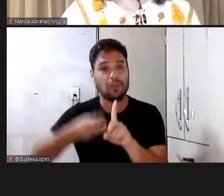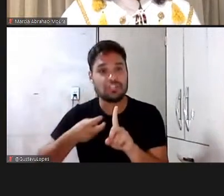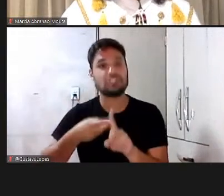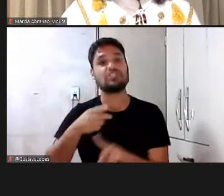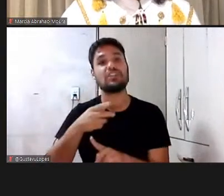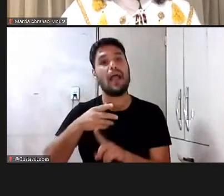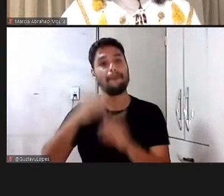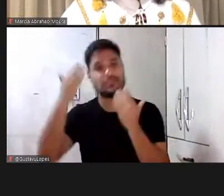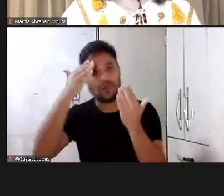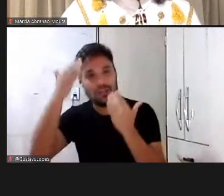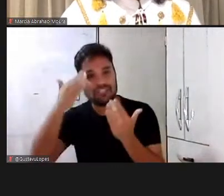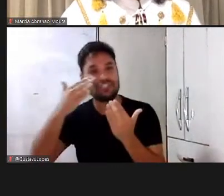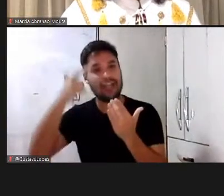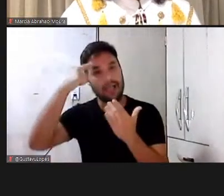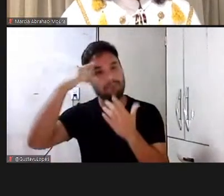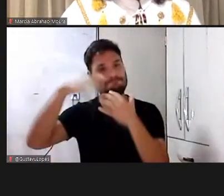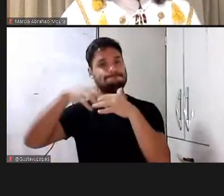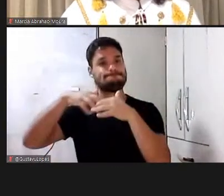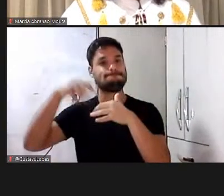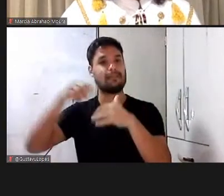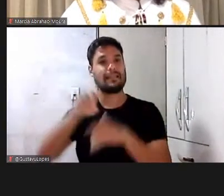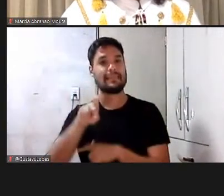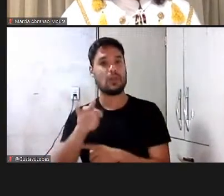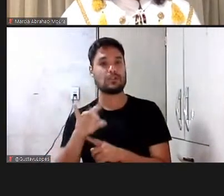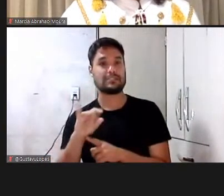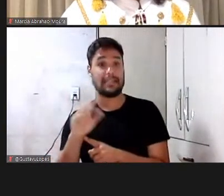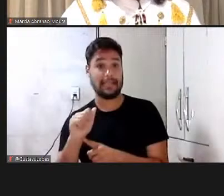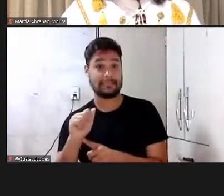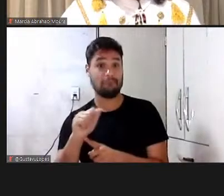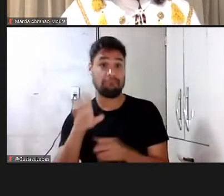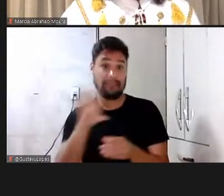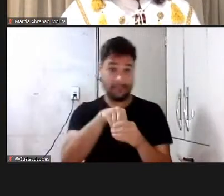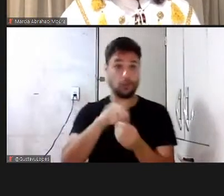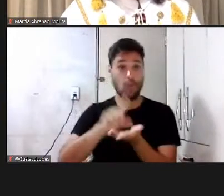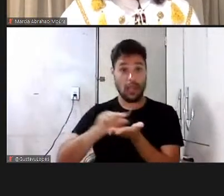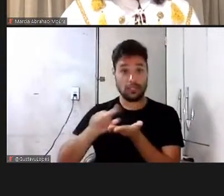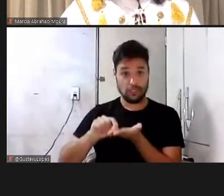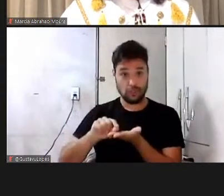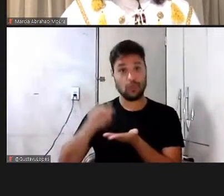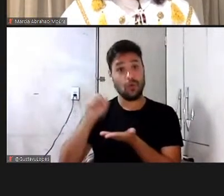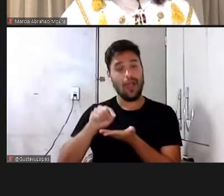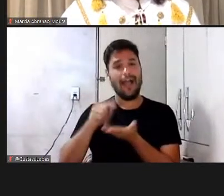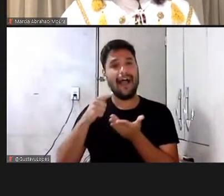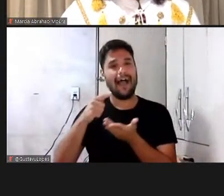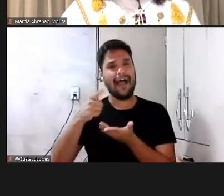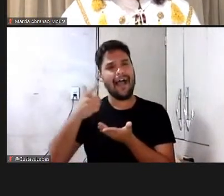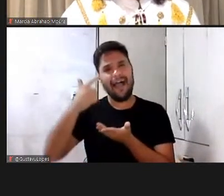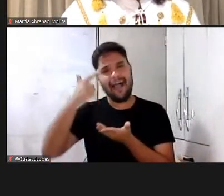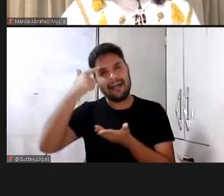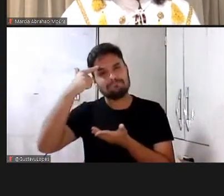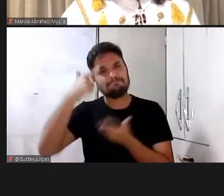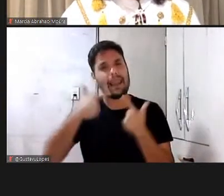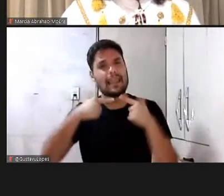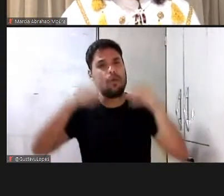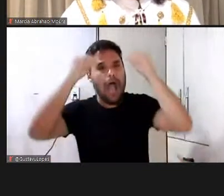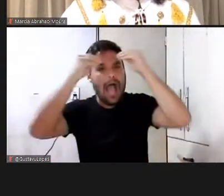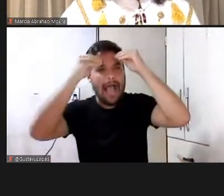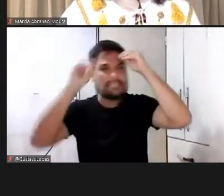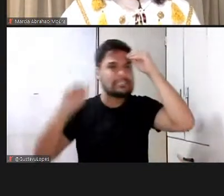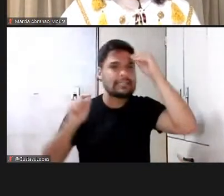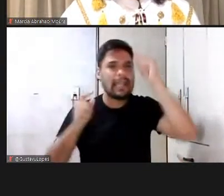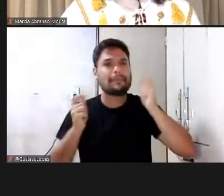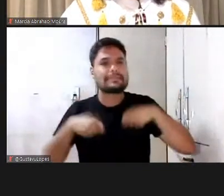e a neurociência, como propõe o artigo intitulado A Faculdade de Linguagem, o que é, quem a possui, como